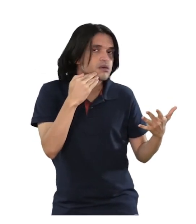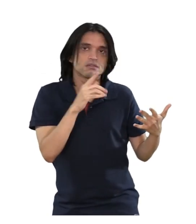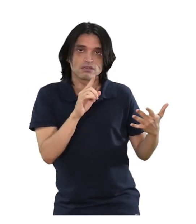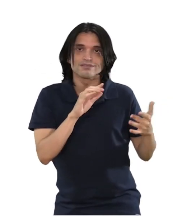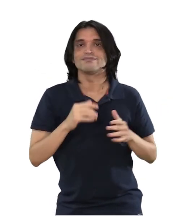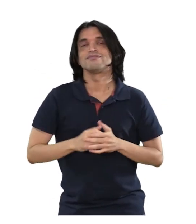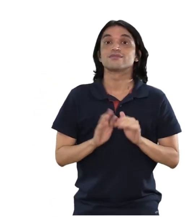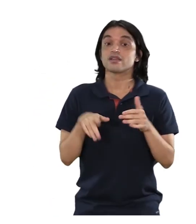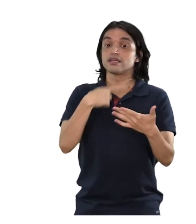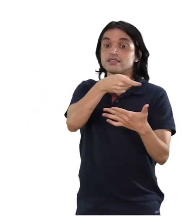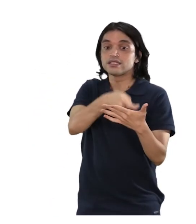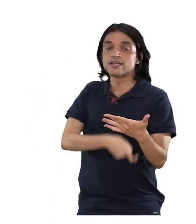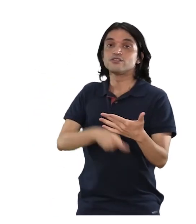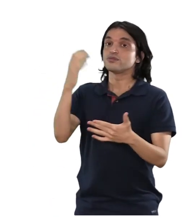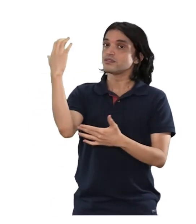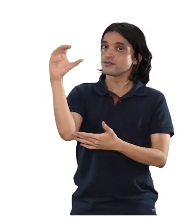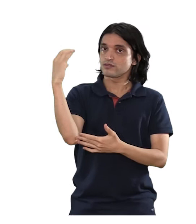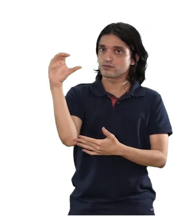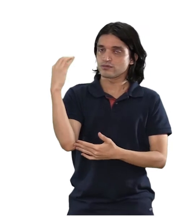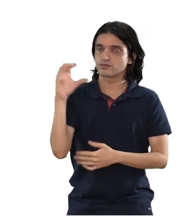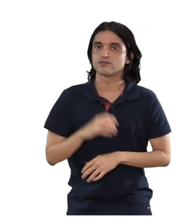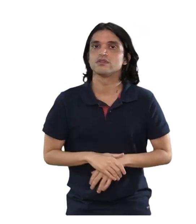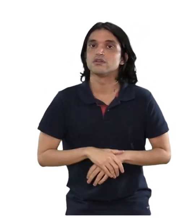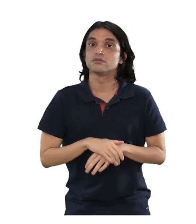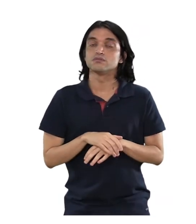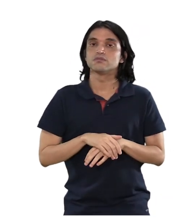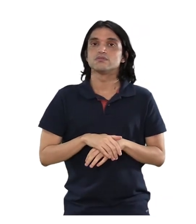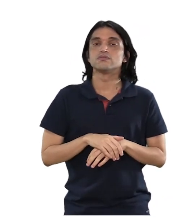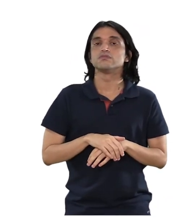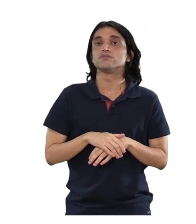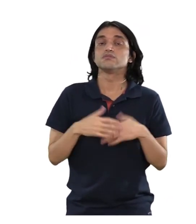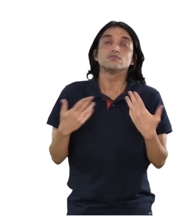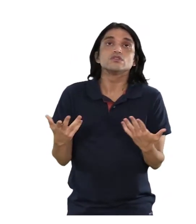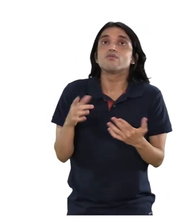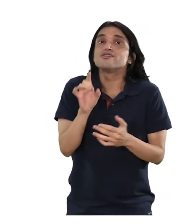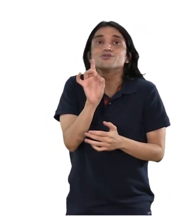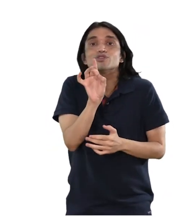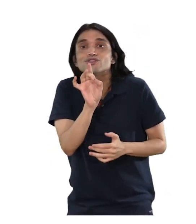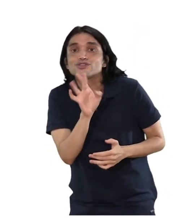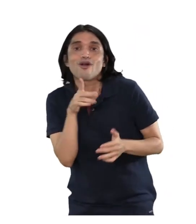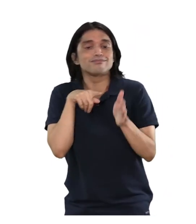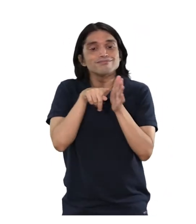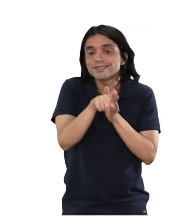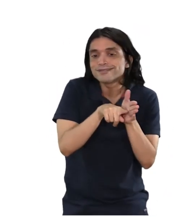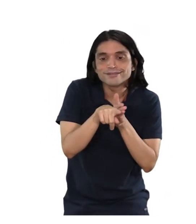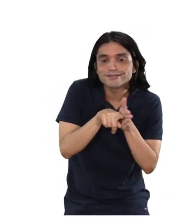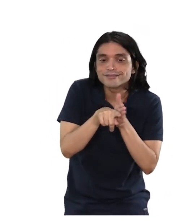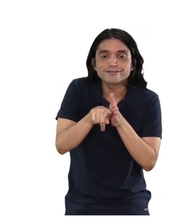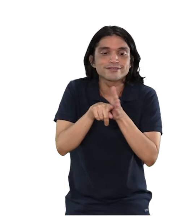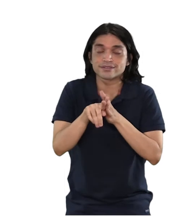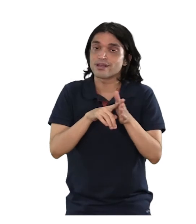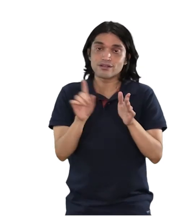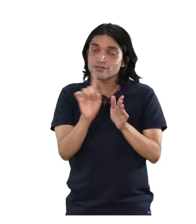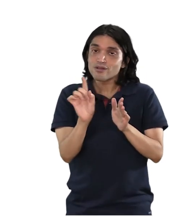pesquisa, é preciso também divulgar o máximo possível as descobertas e mostrar, ao mesmo tempo, o impacto